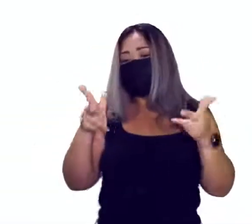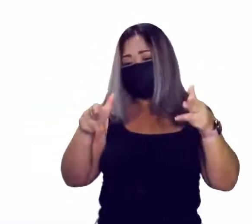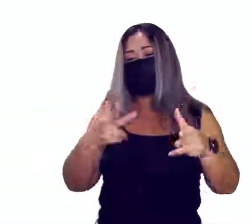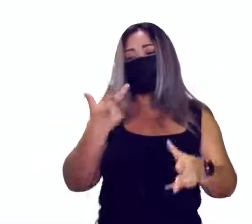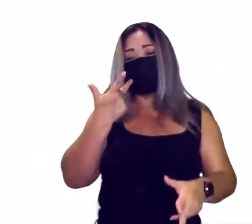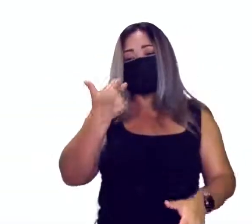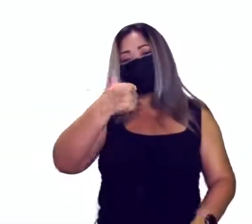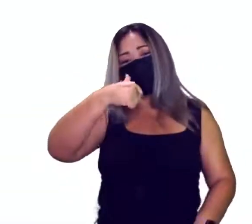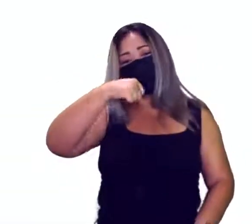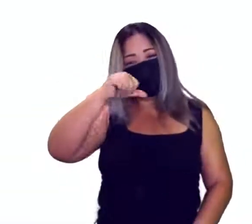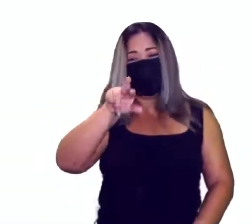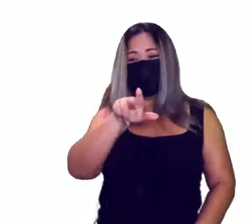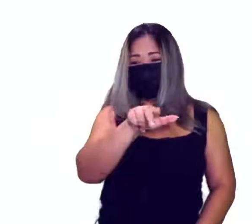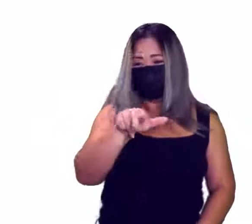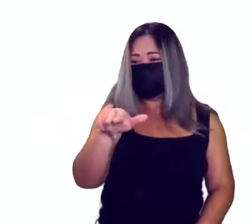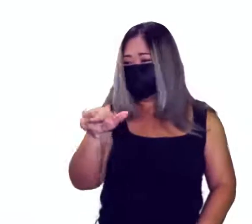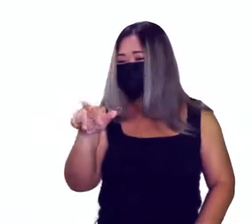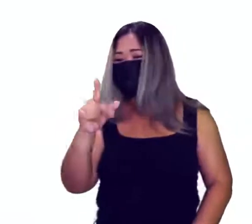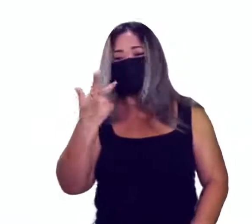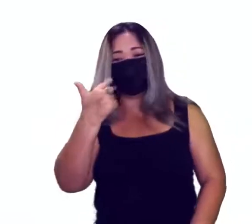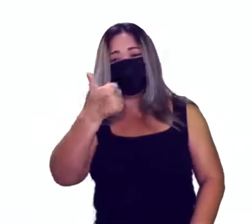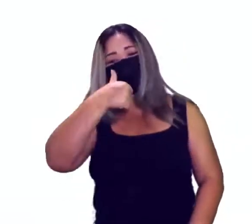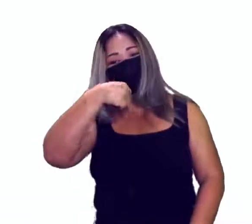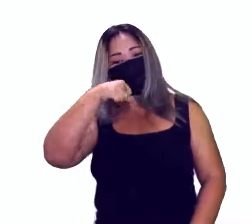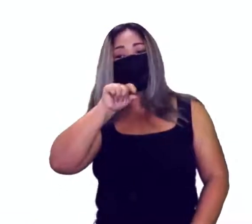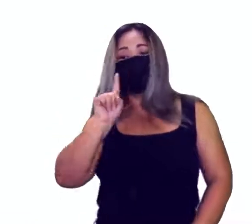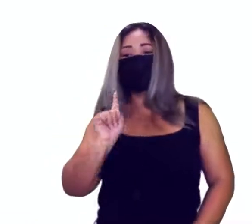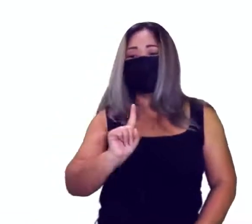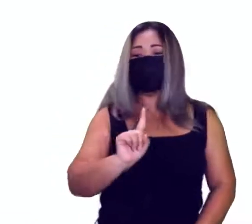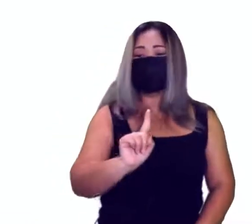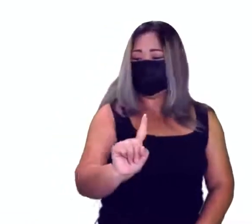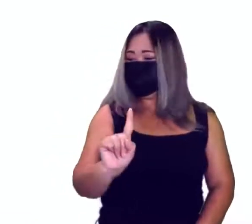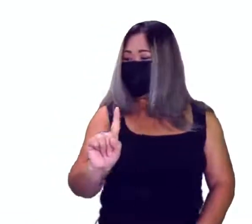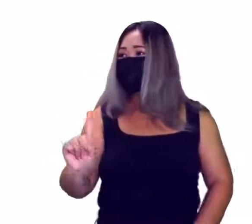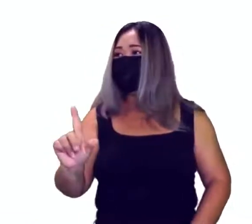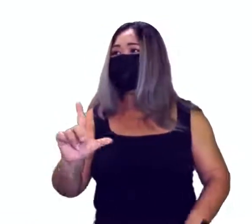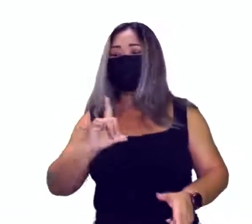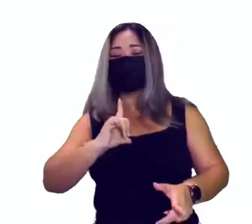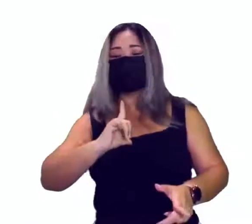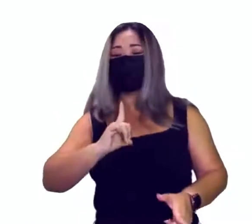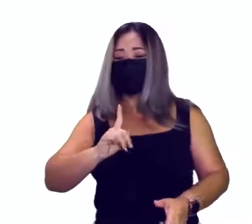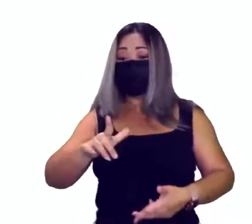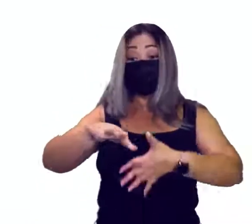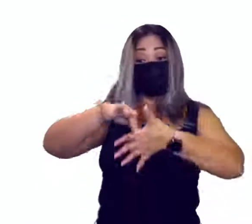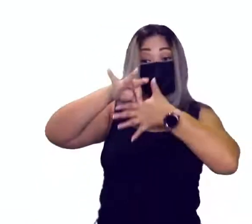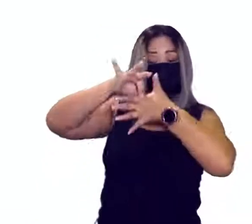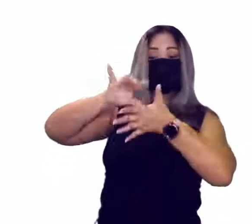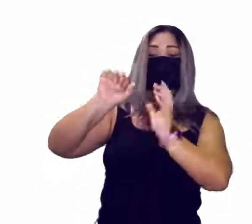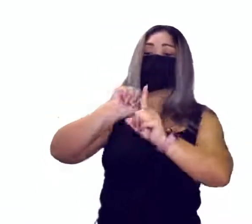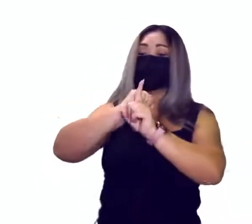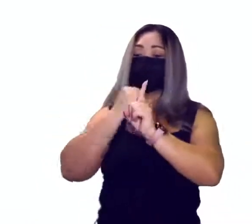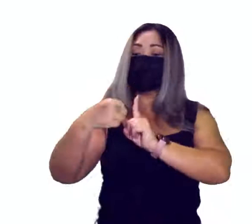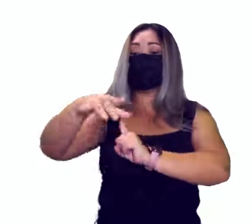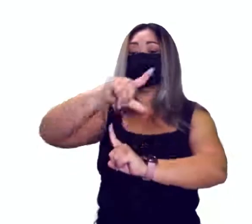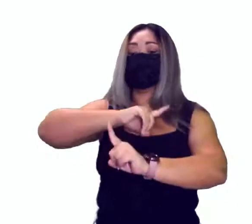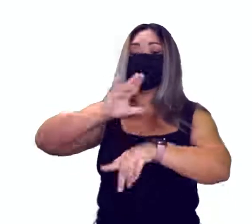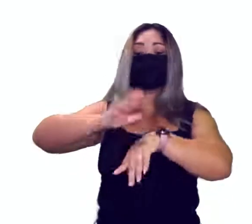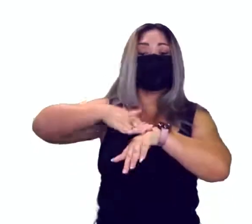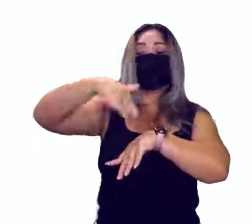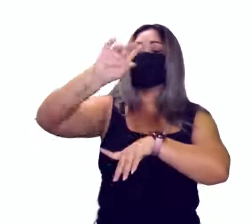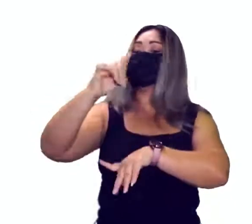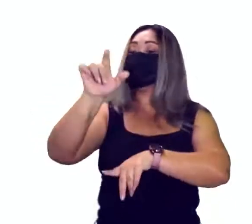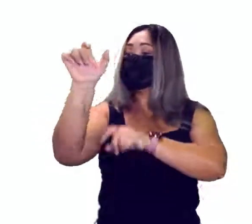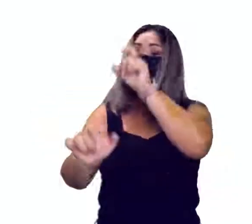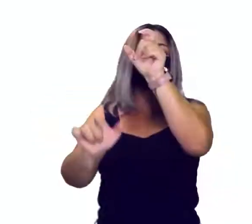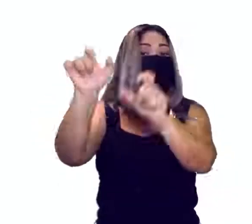Quando tem conflito entre os irmãos, os pais intervêm para... Sempre tem que ter um líder. Na sociedade, gente, quando tem mais de uma